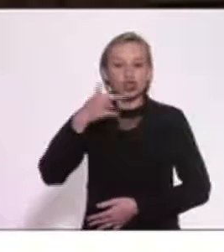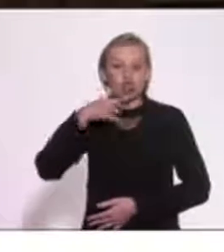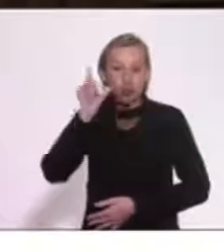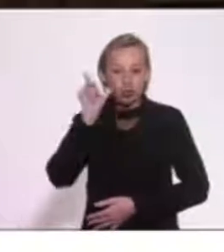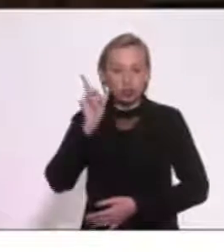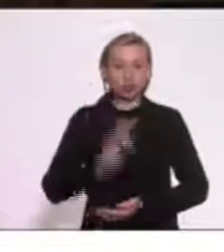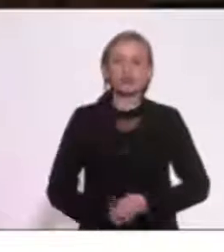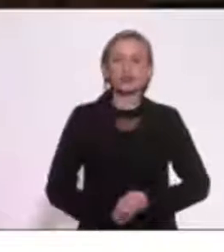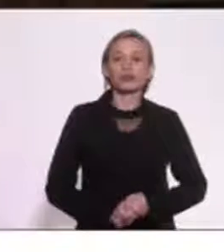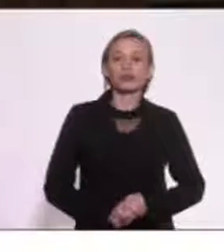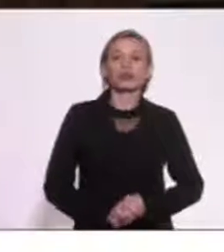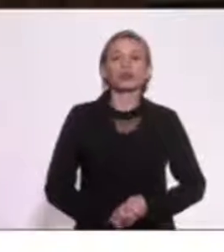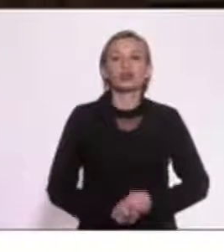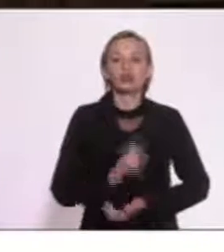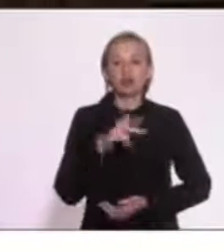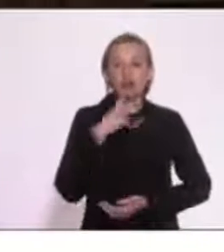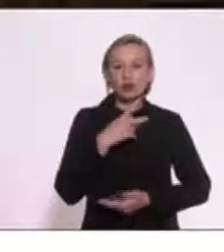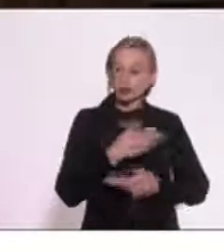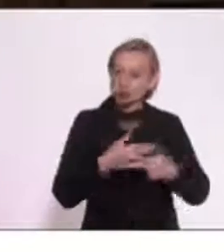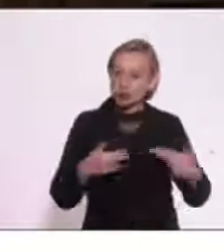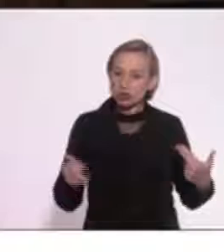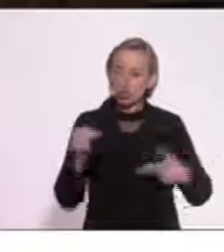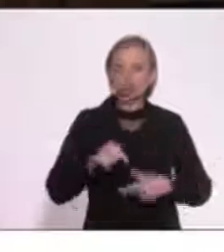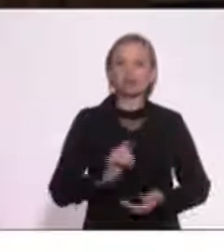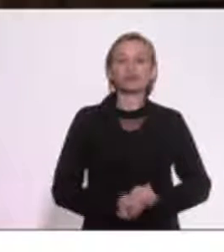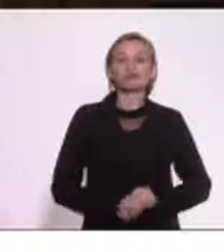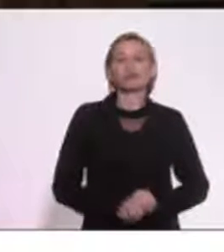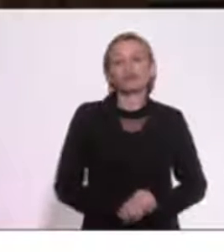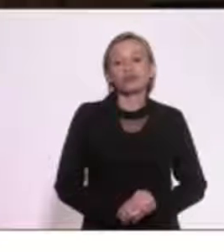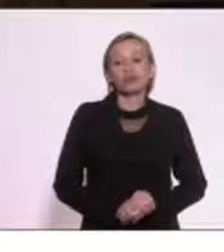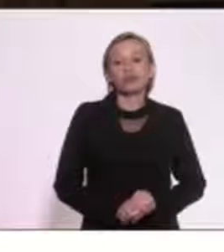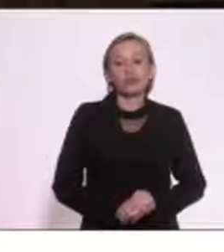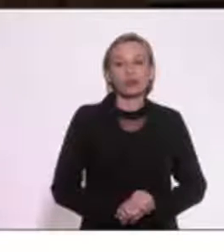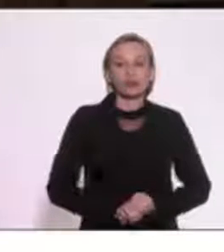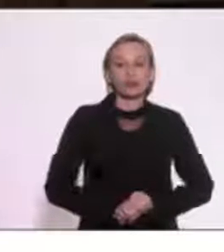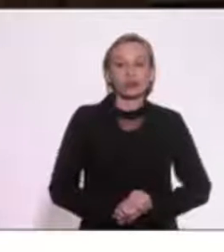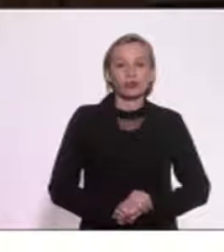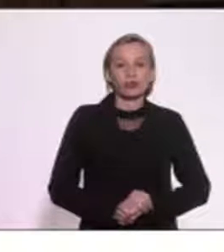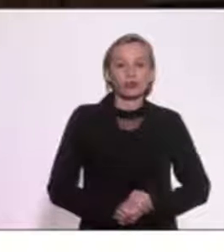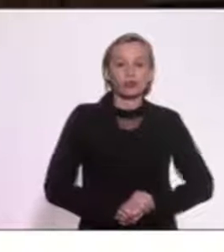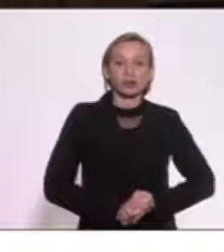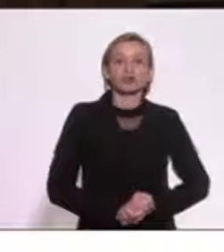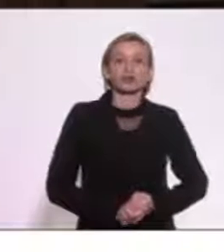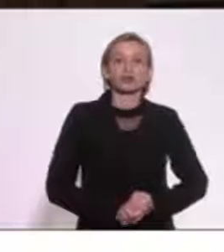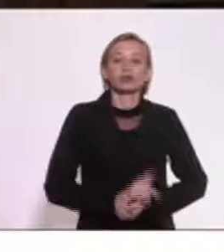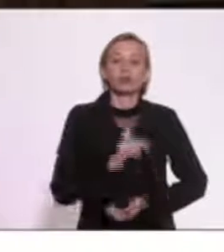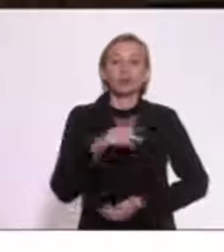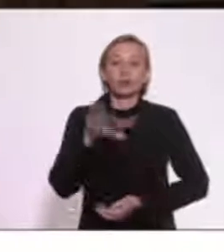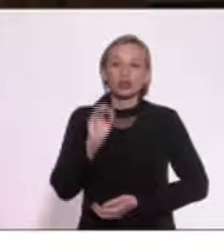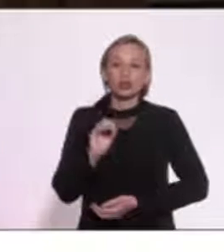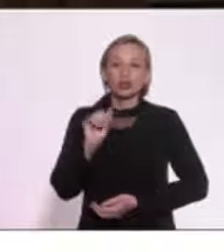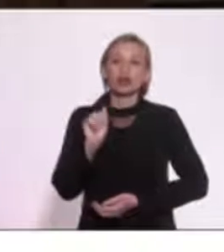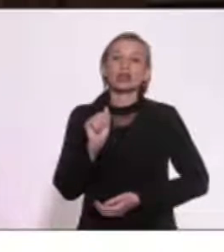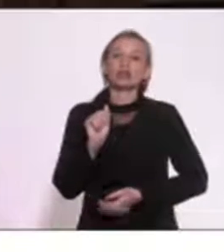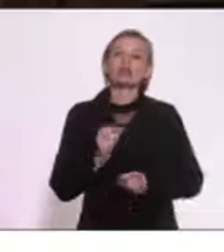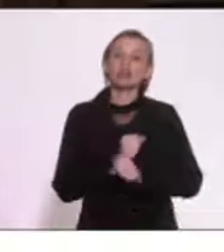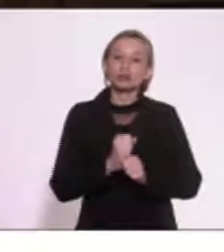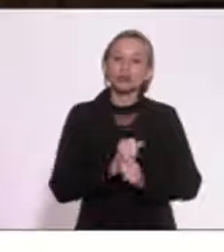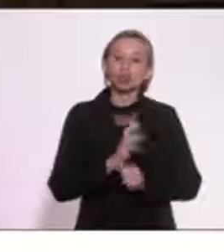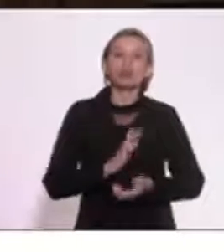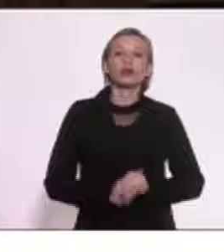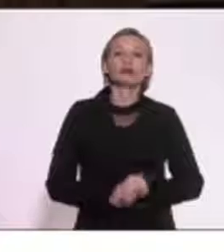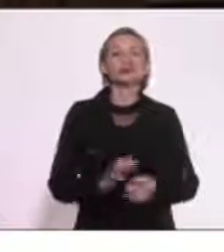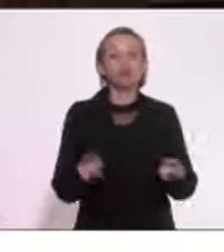aqui algumas considerações, não só a respeito do plano plurianual, mas também